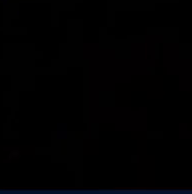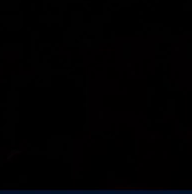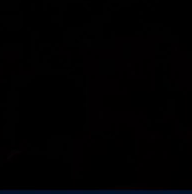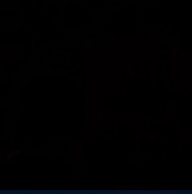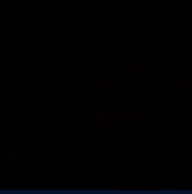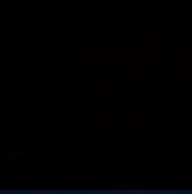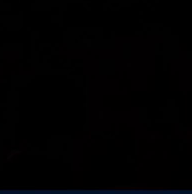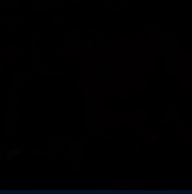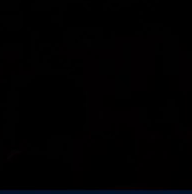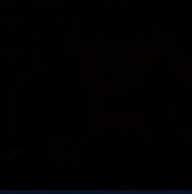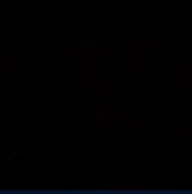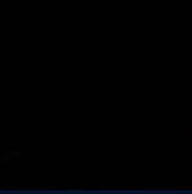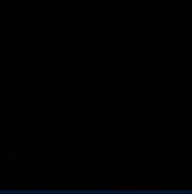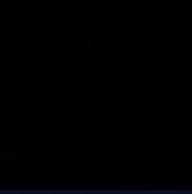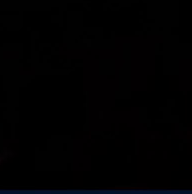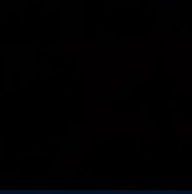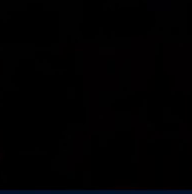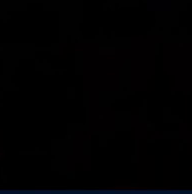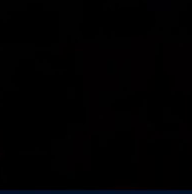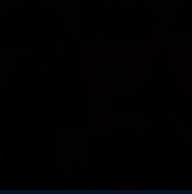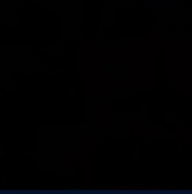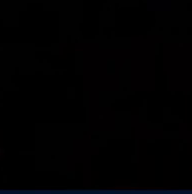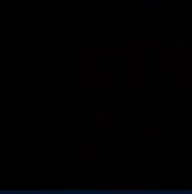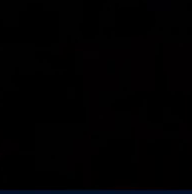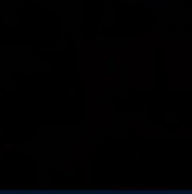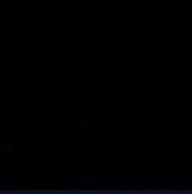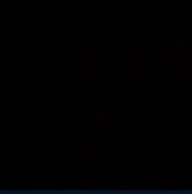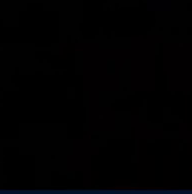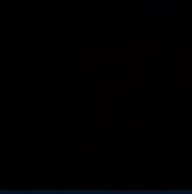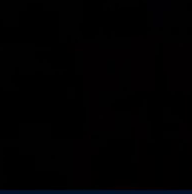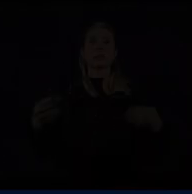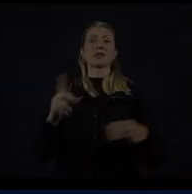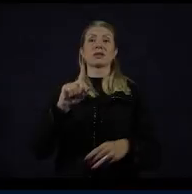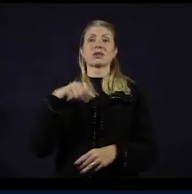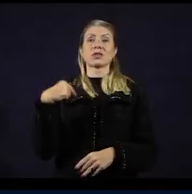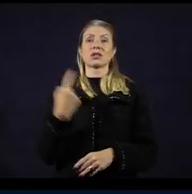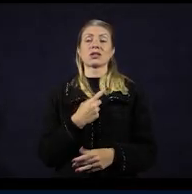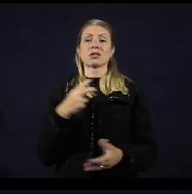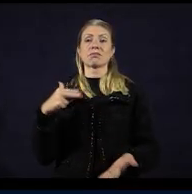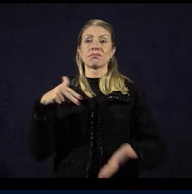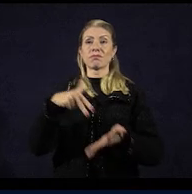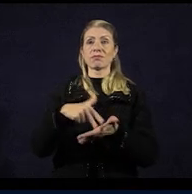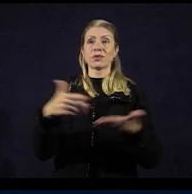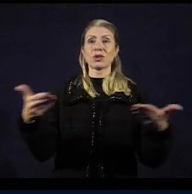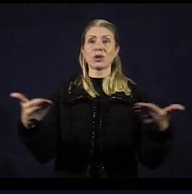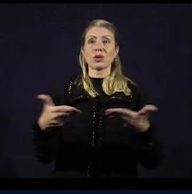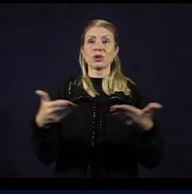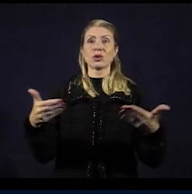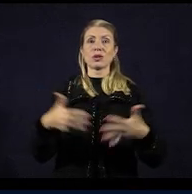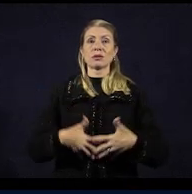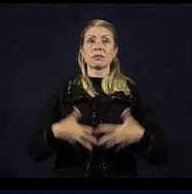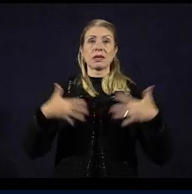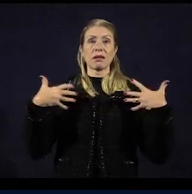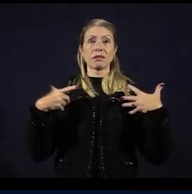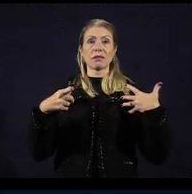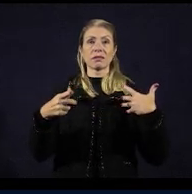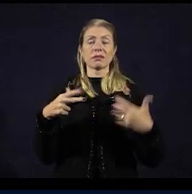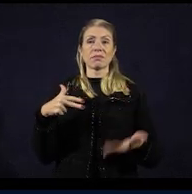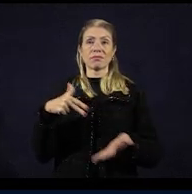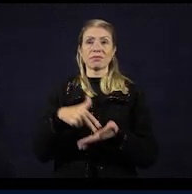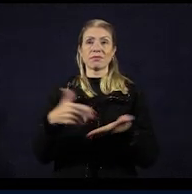Bom dia a todos bom dia Ministro Bom Dia Amazonas aqui conosco hoje prazer ter você aqui e